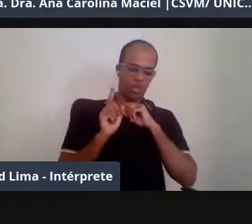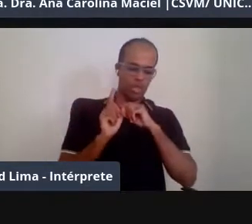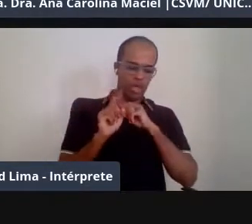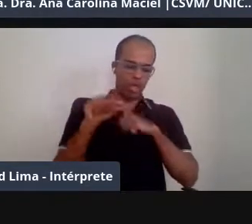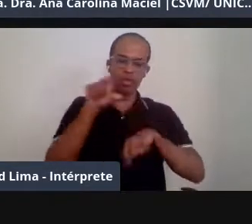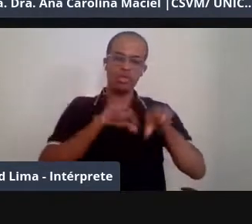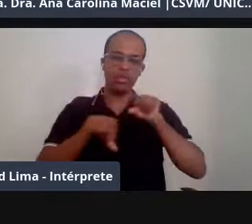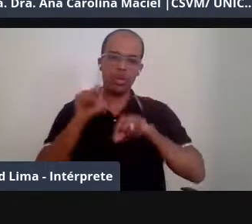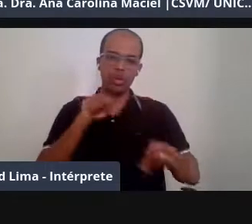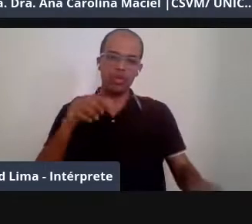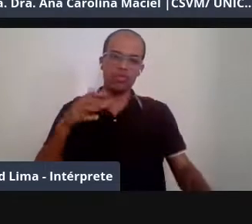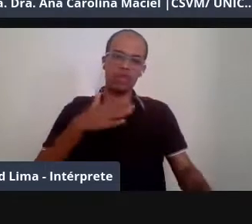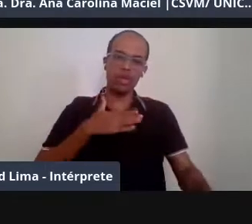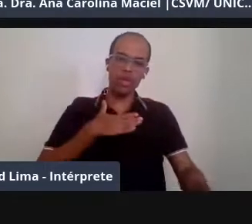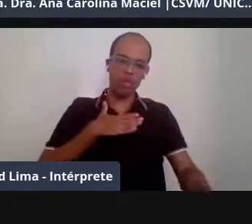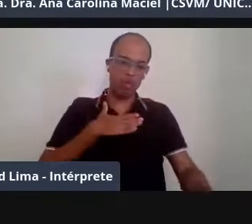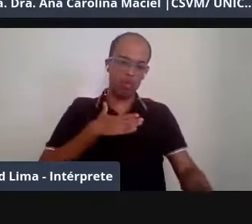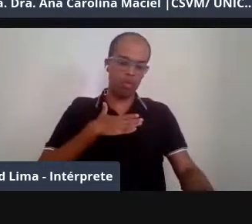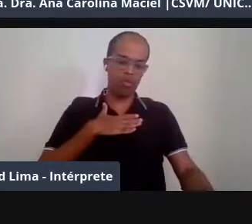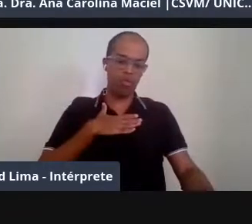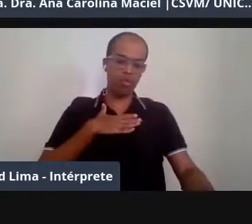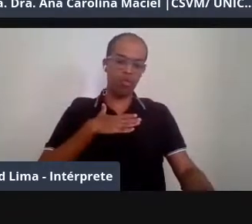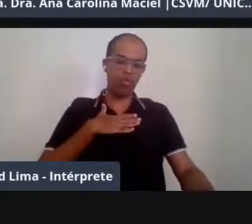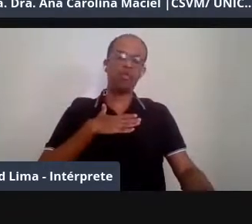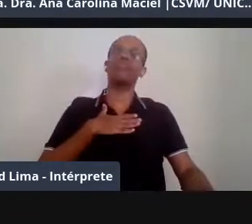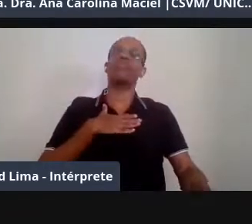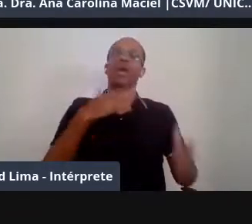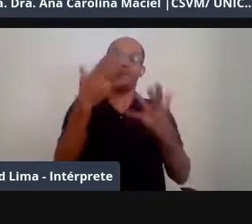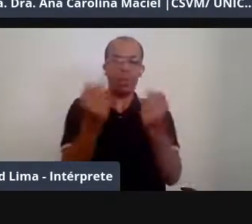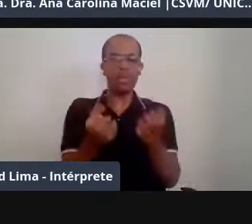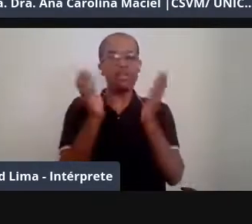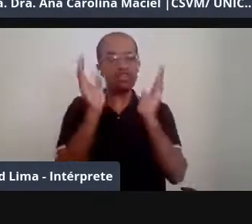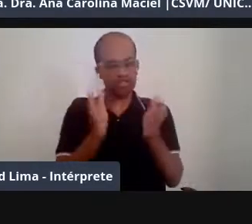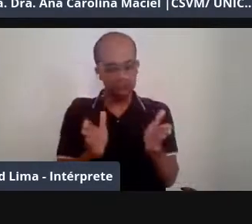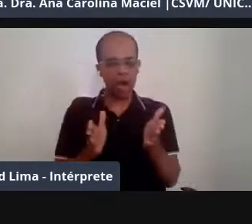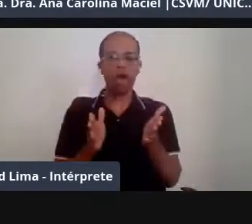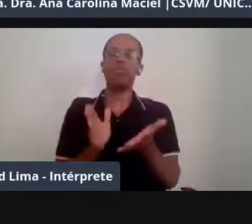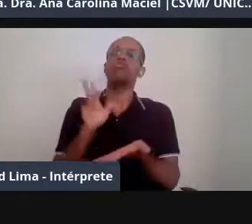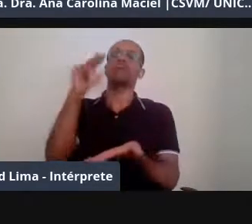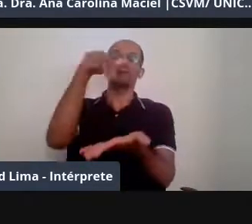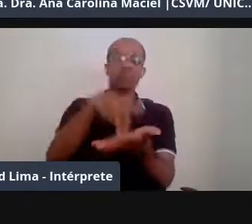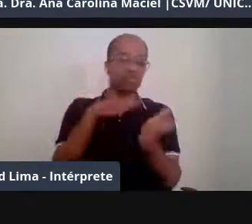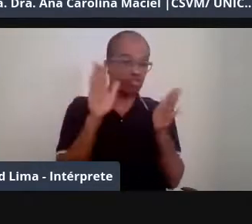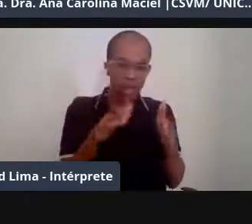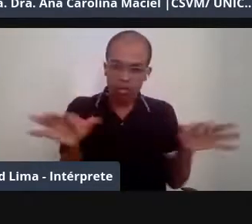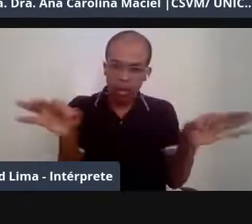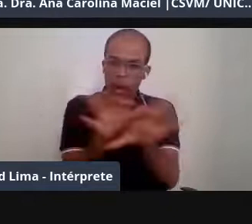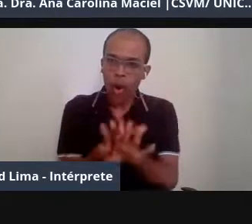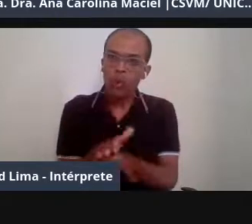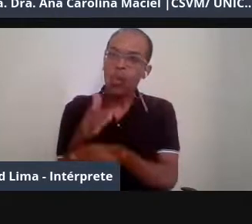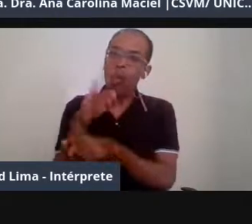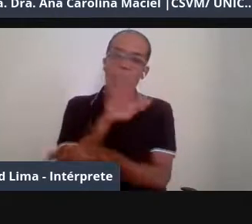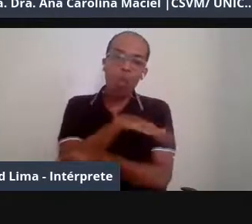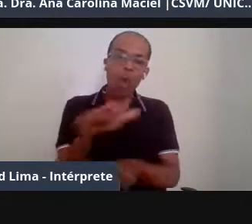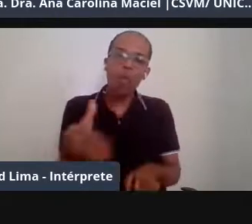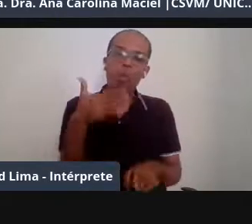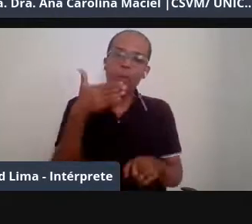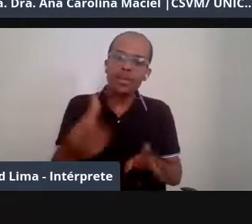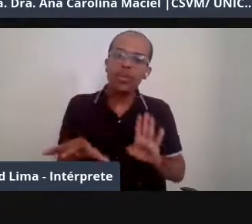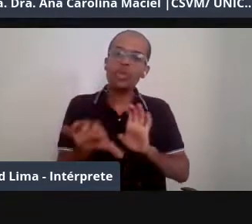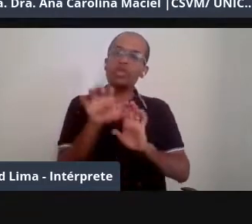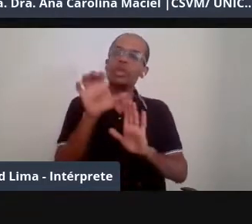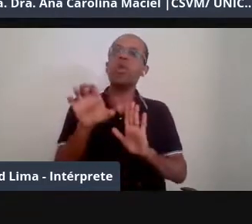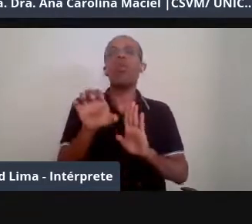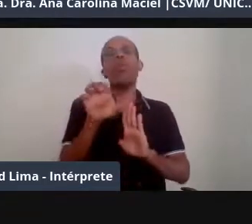eu assumi, já estava traçada essa exigência de que os alunos, para pedir o estatuto de aluno refugiado